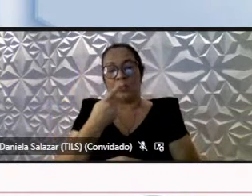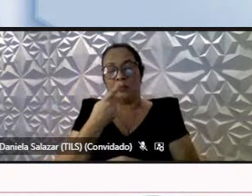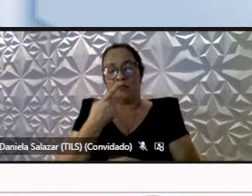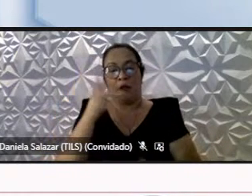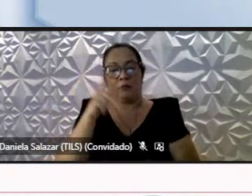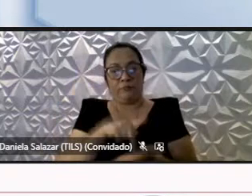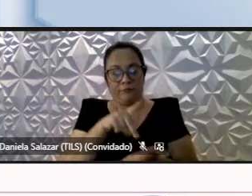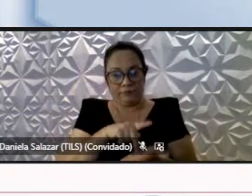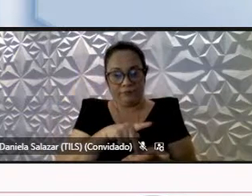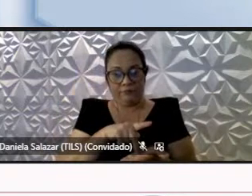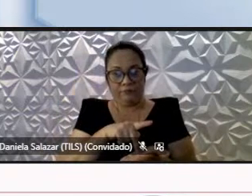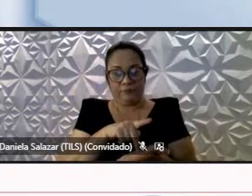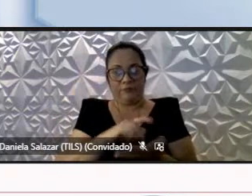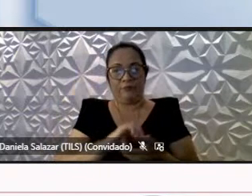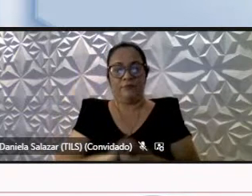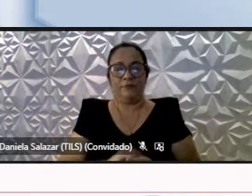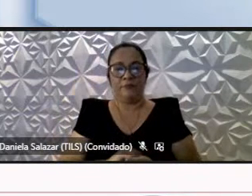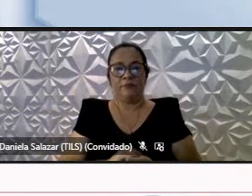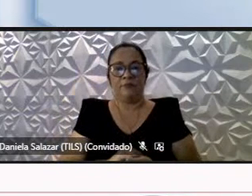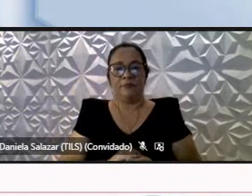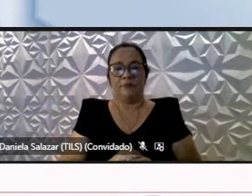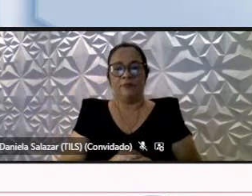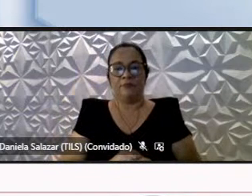Next slide.